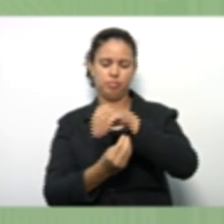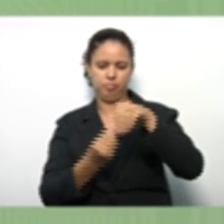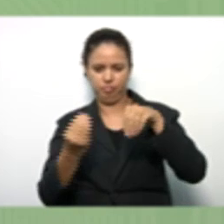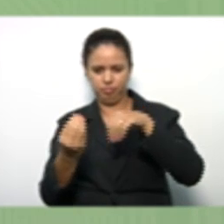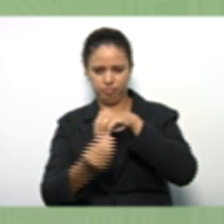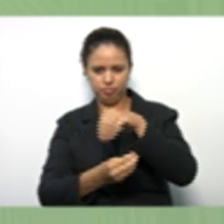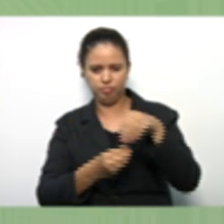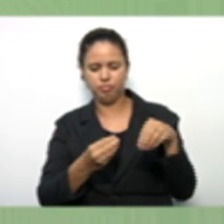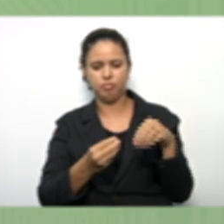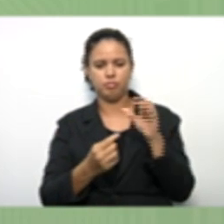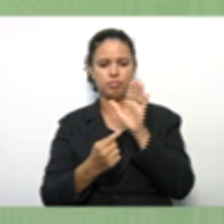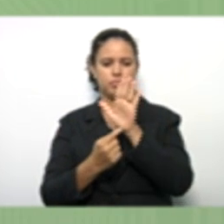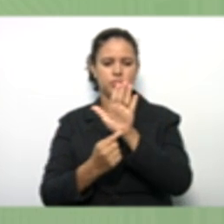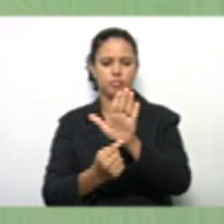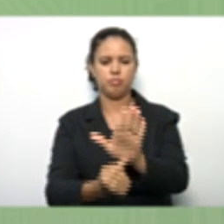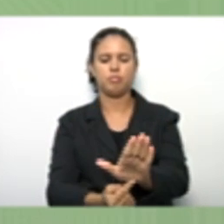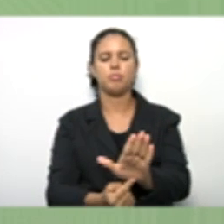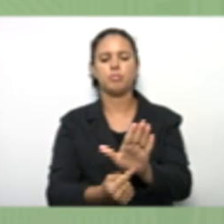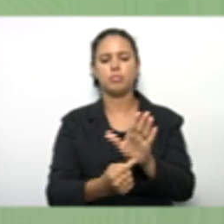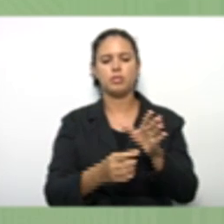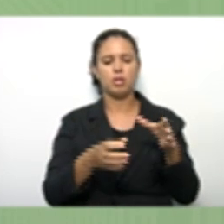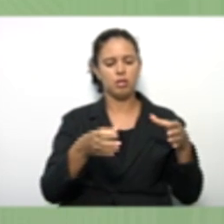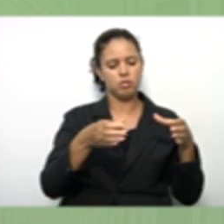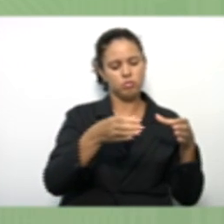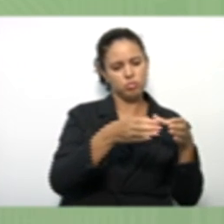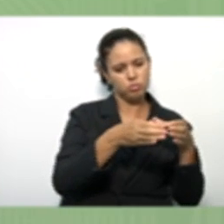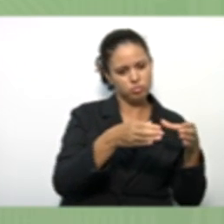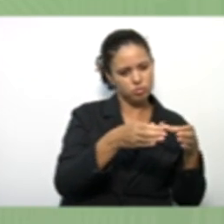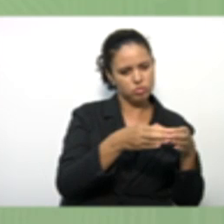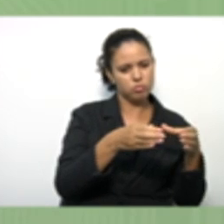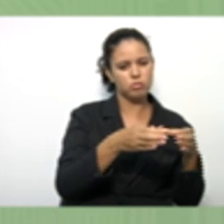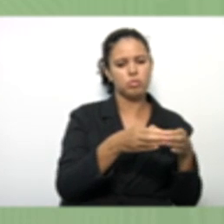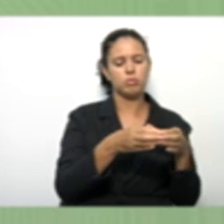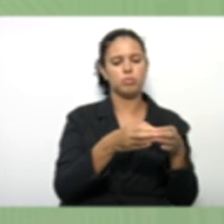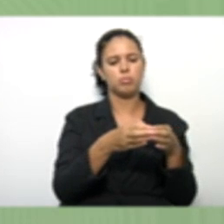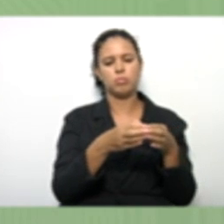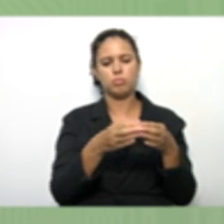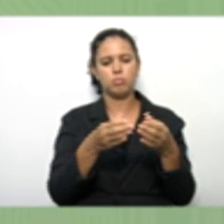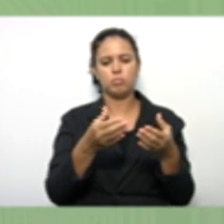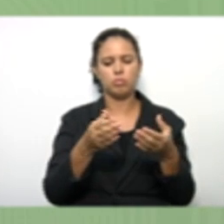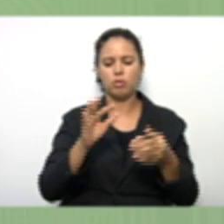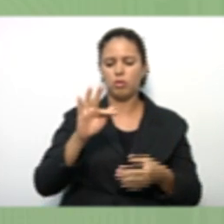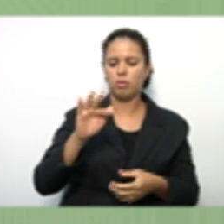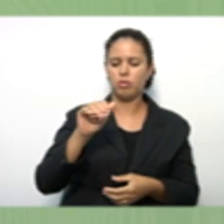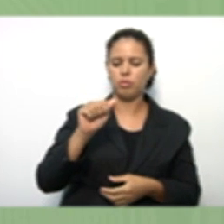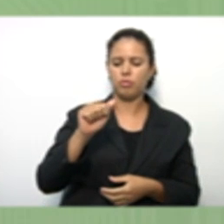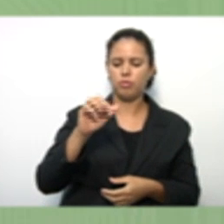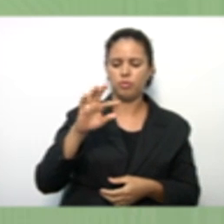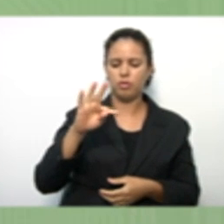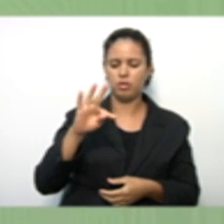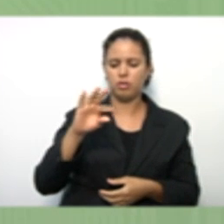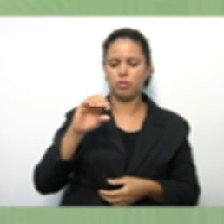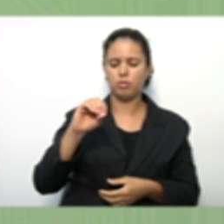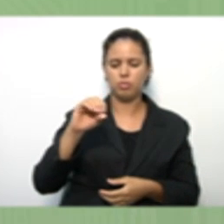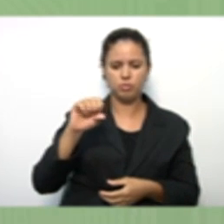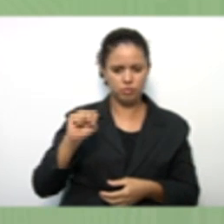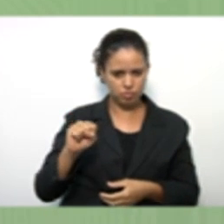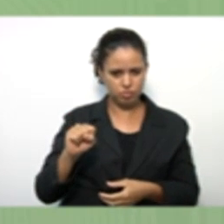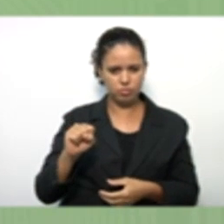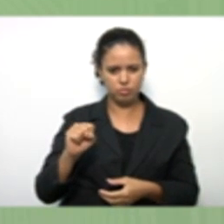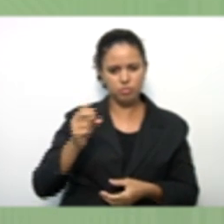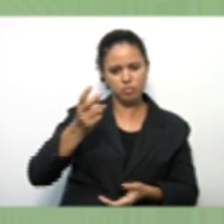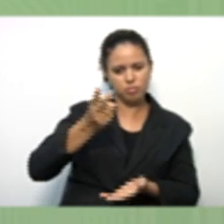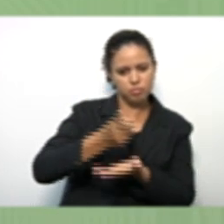em conjunto os fatos permutativos, que é de permuta, troca, e modificativos, que